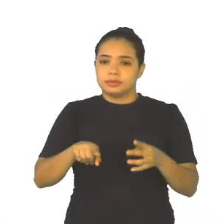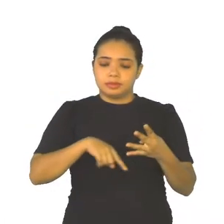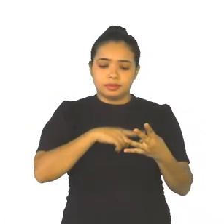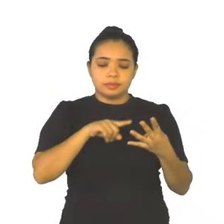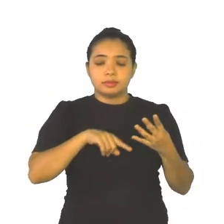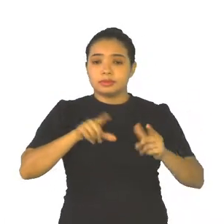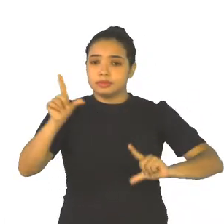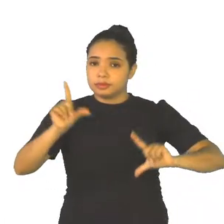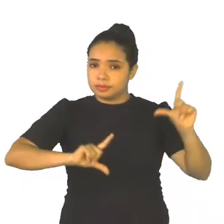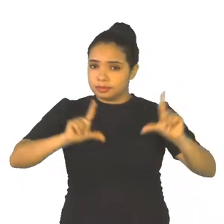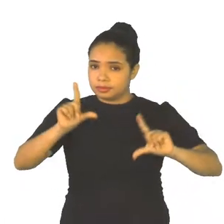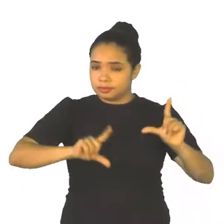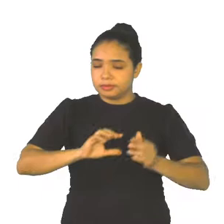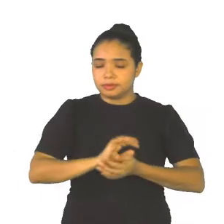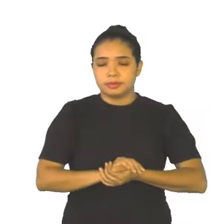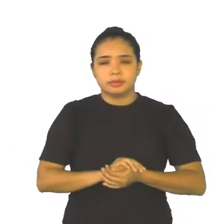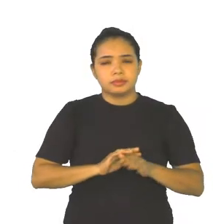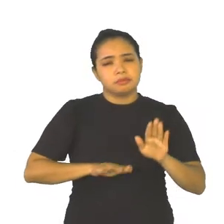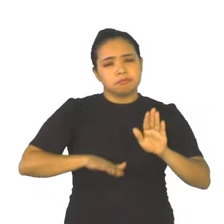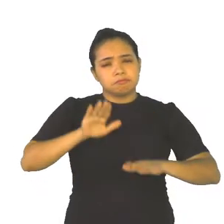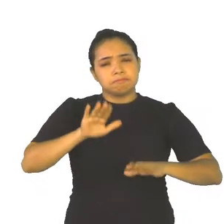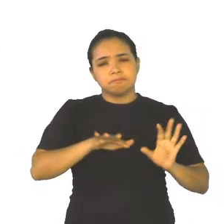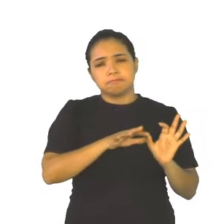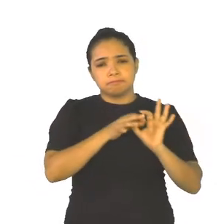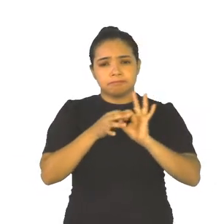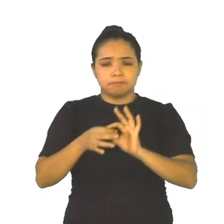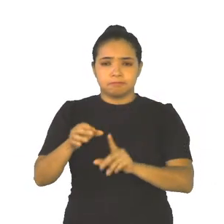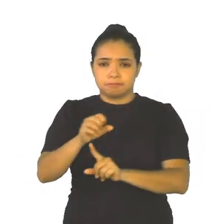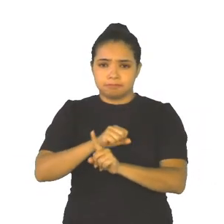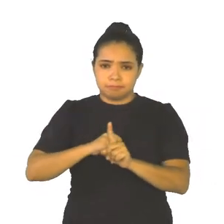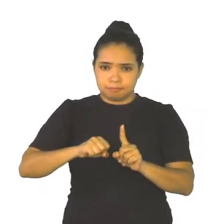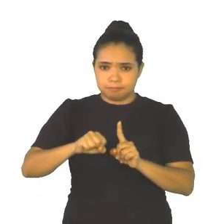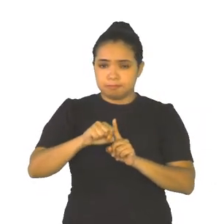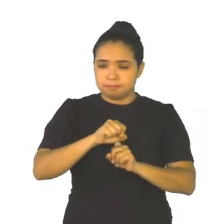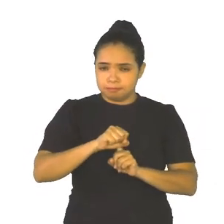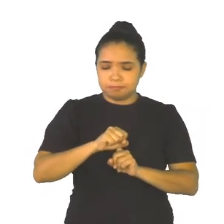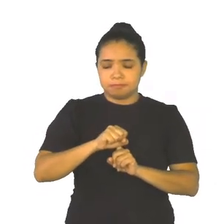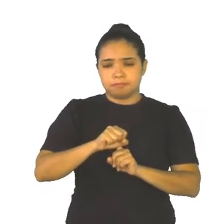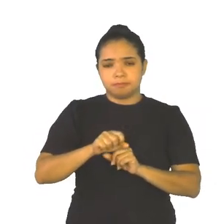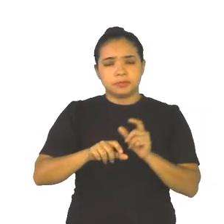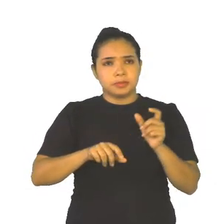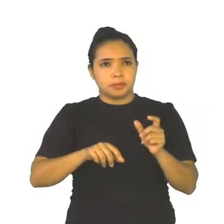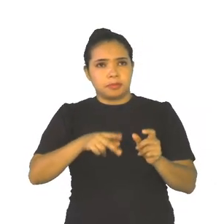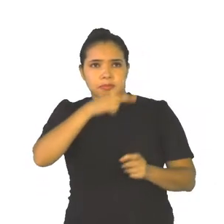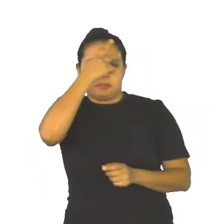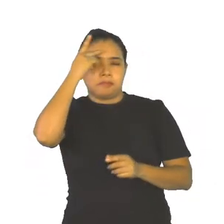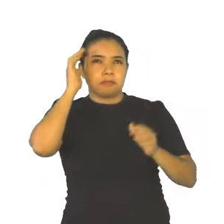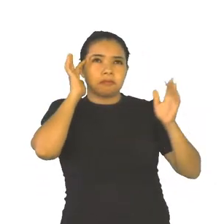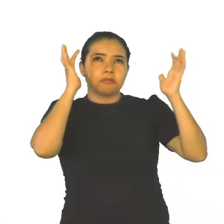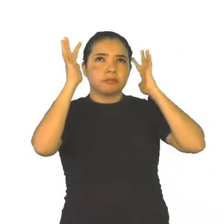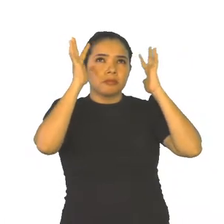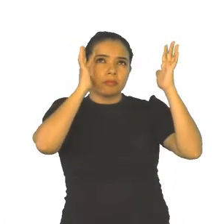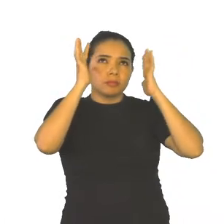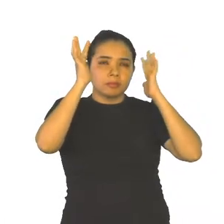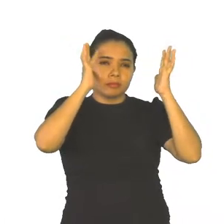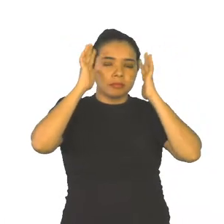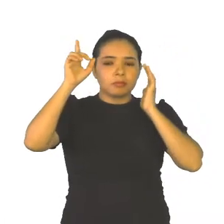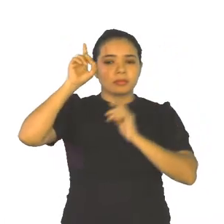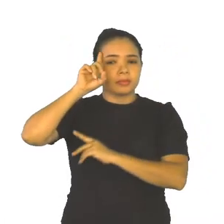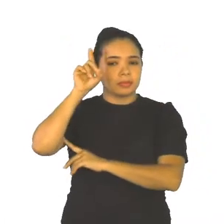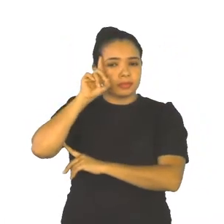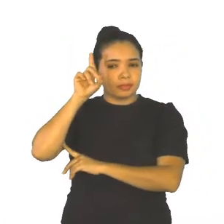do contexto social do momento, para fazer o leitor refletir sobre o cotidiano. A